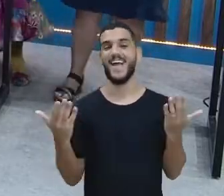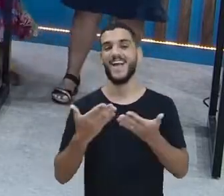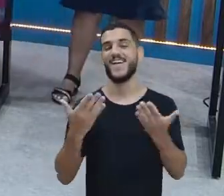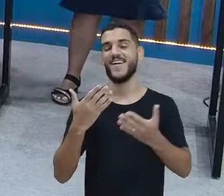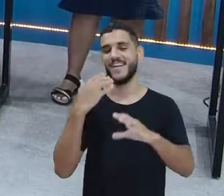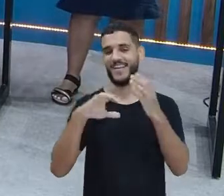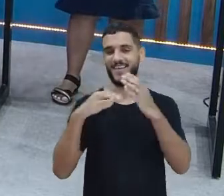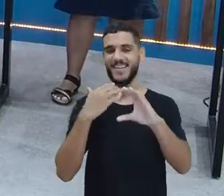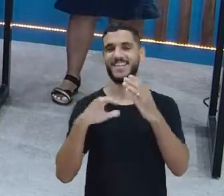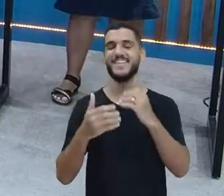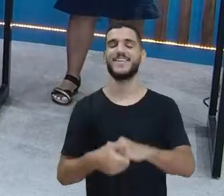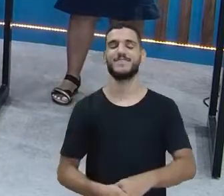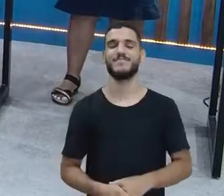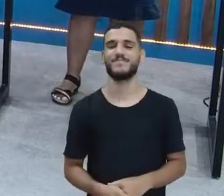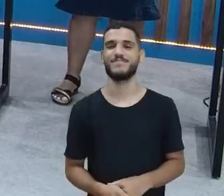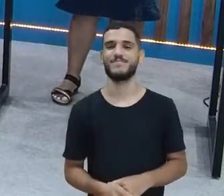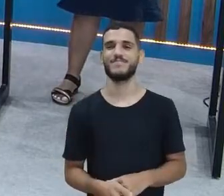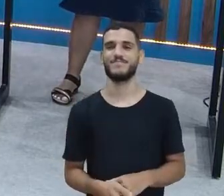Vamos cantar na Espanha para encerrar.